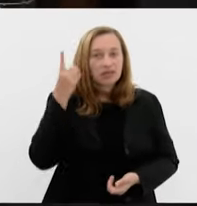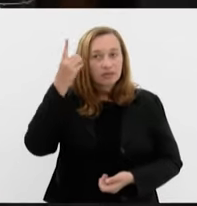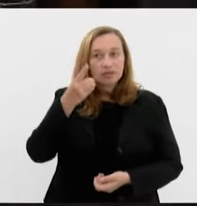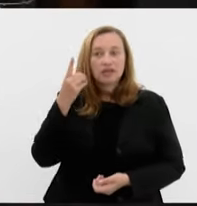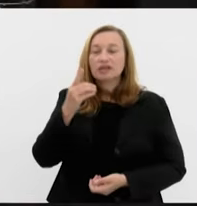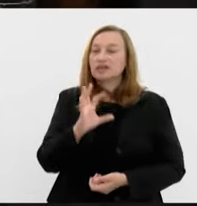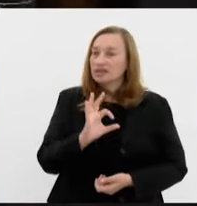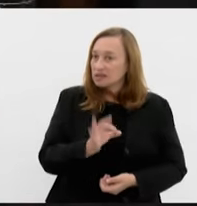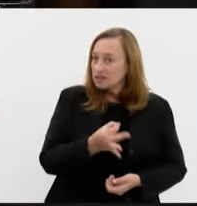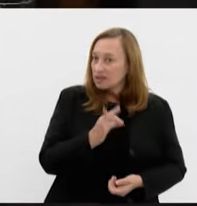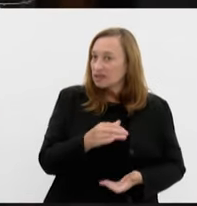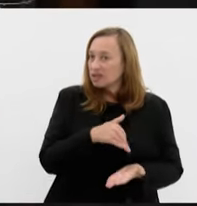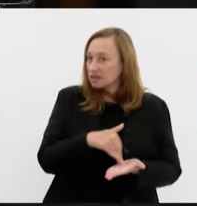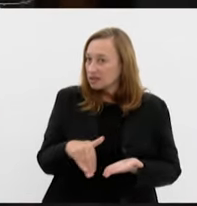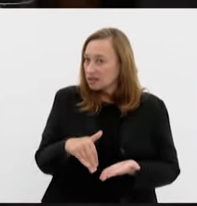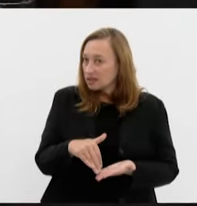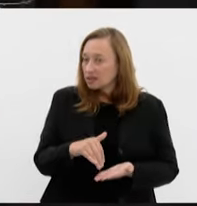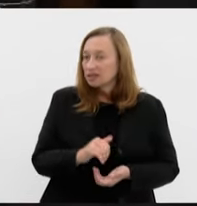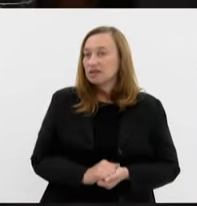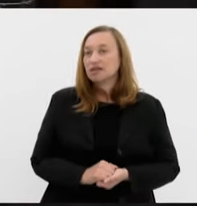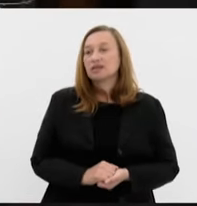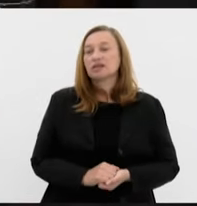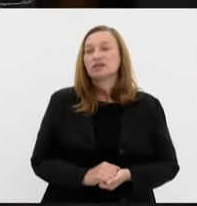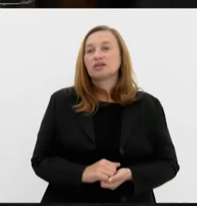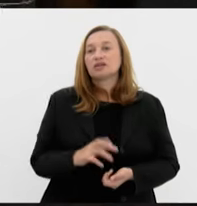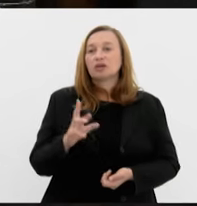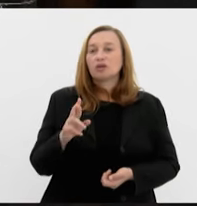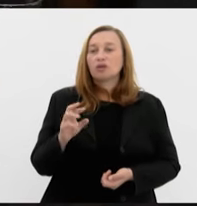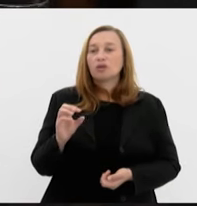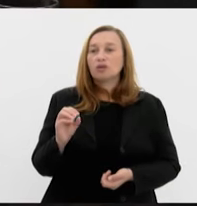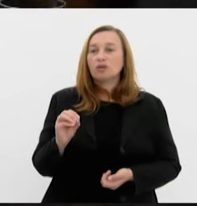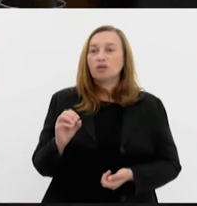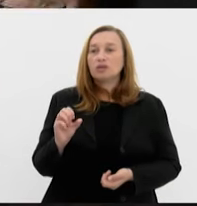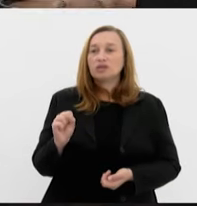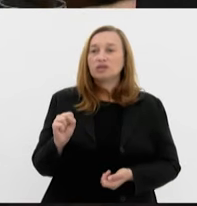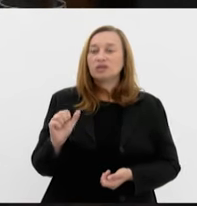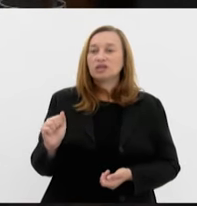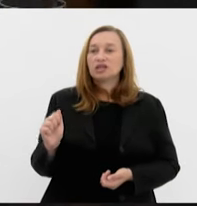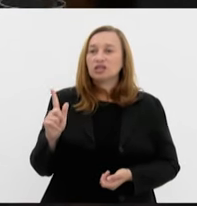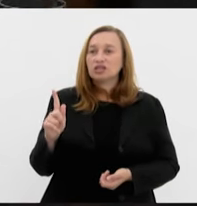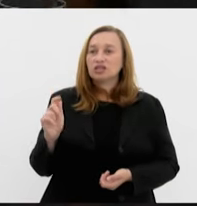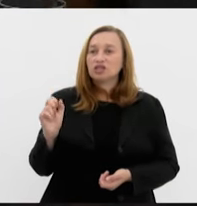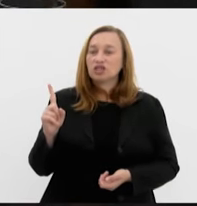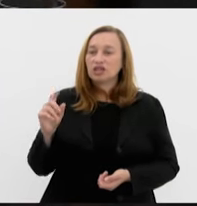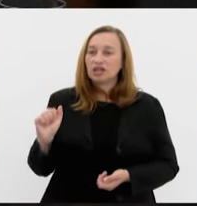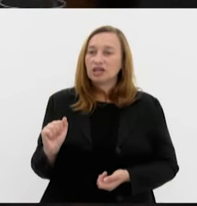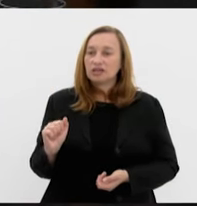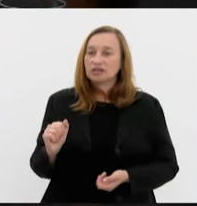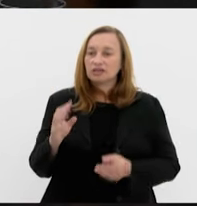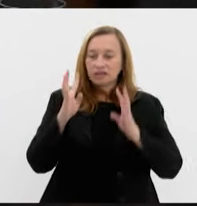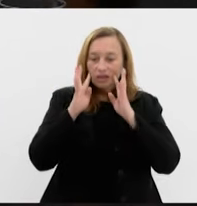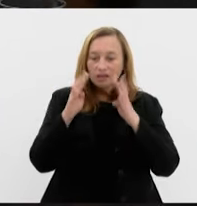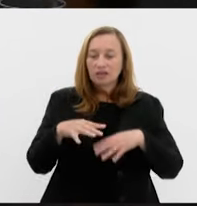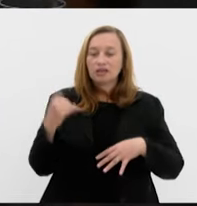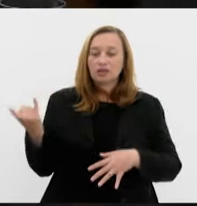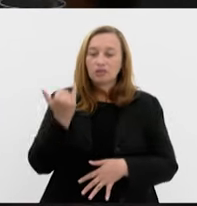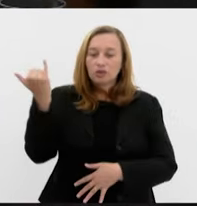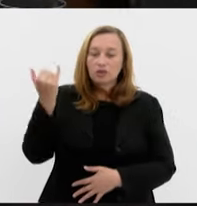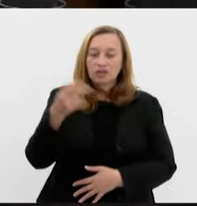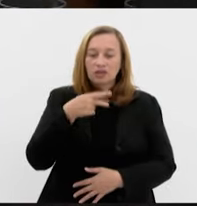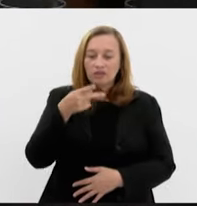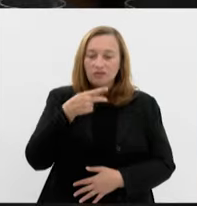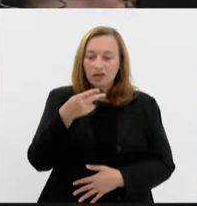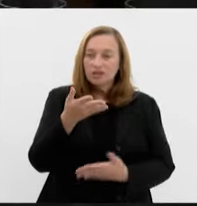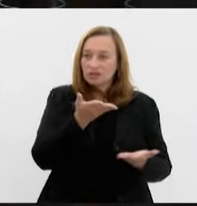certeza a nossa secretária é Rosângela Gomes tá atenta e é importante a pontuação dos deputados aí que